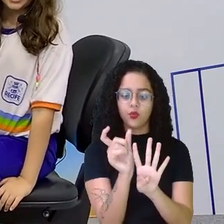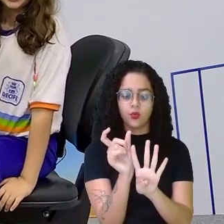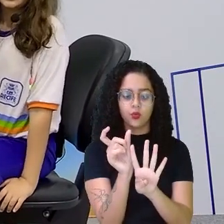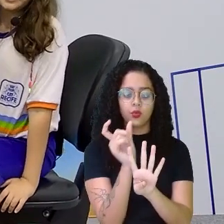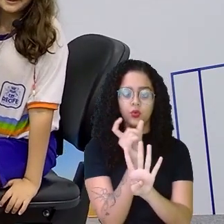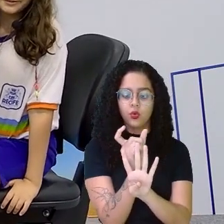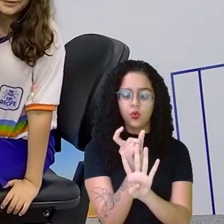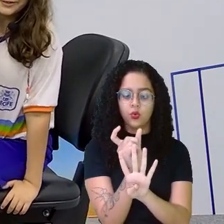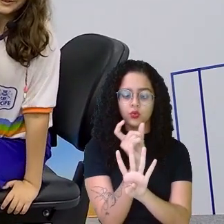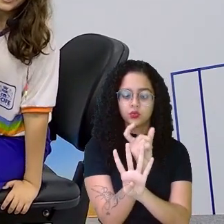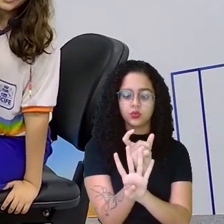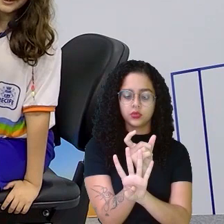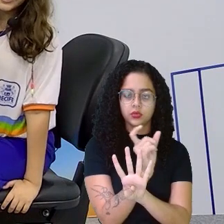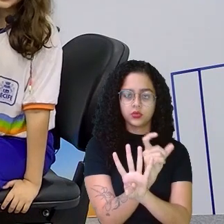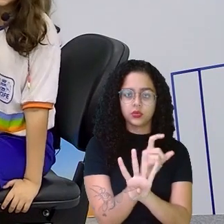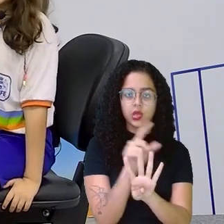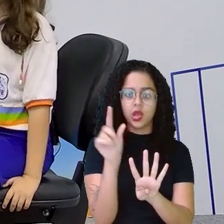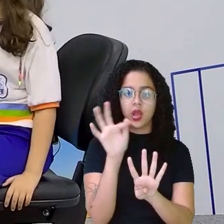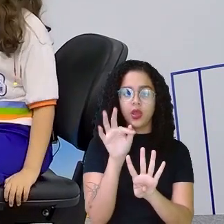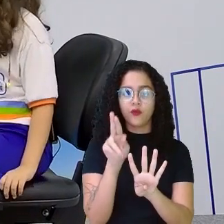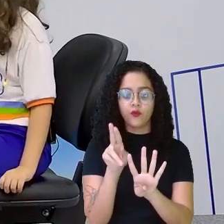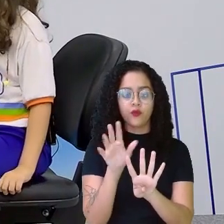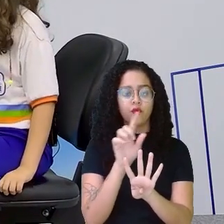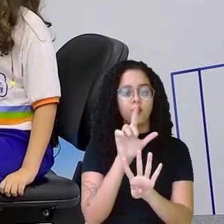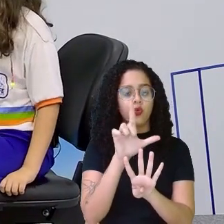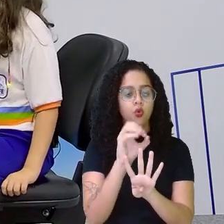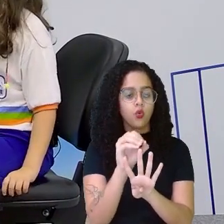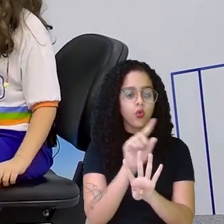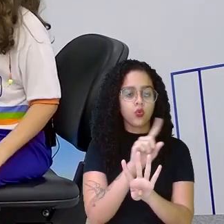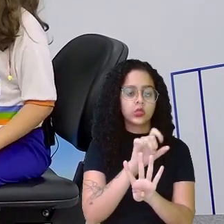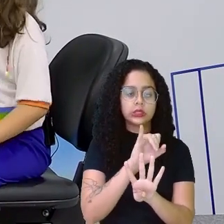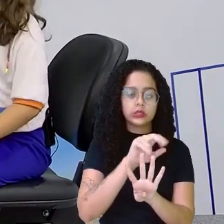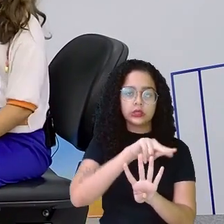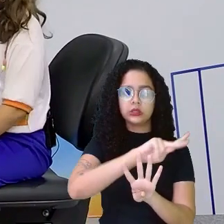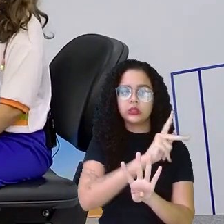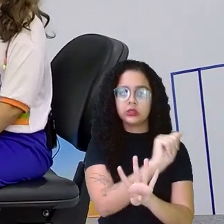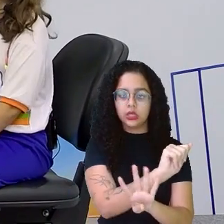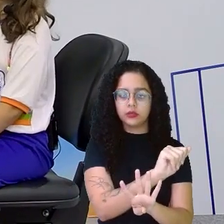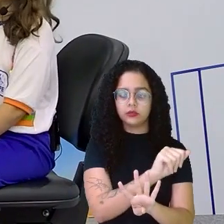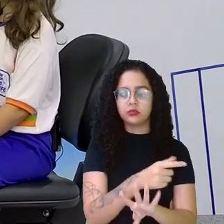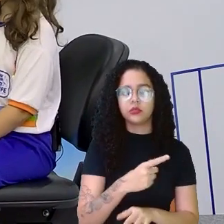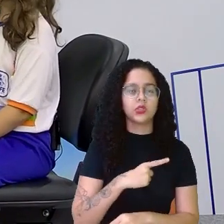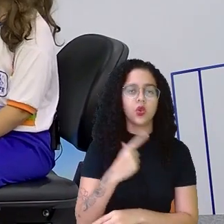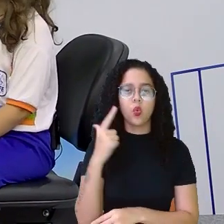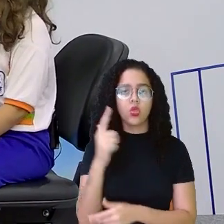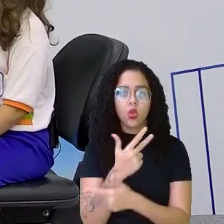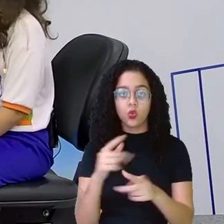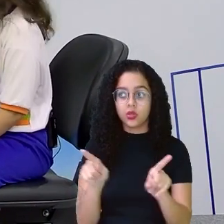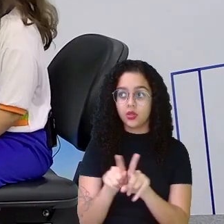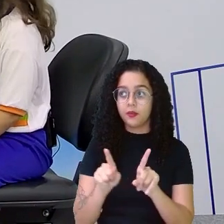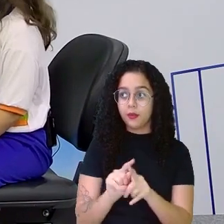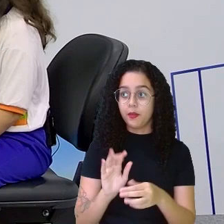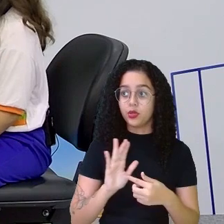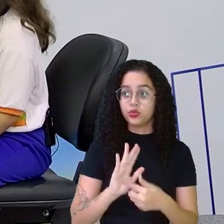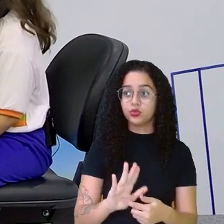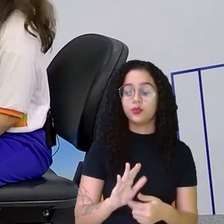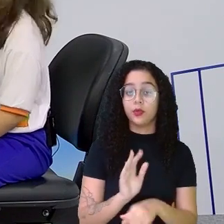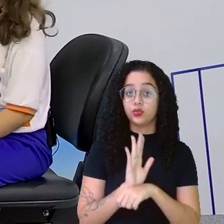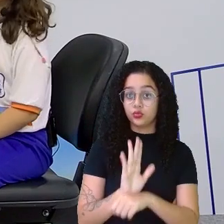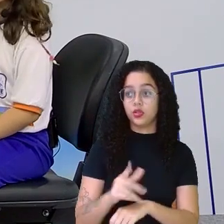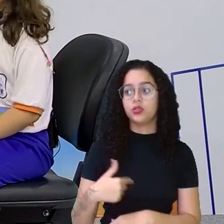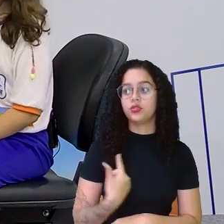Fulozinha. Quantos pedacinhos será que tem? E olha só, eu trouxe outra coisa aqui também para ajudar a gente,